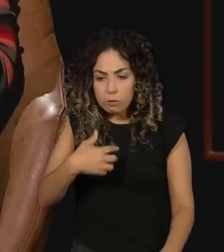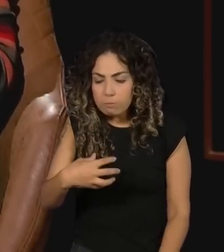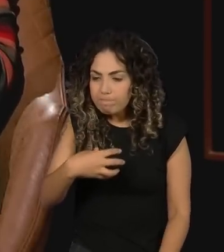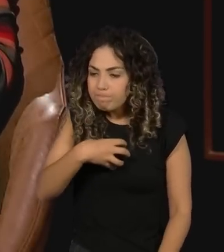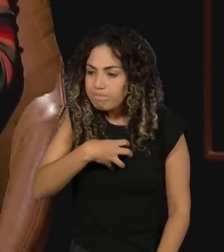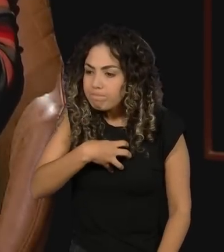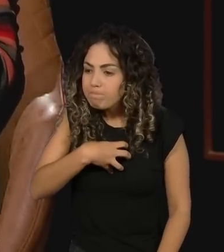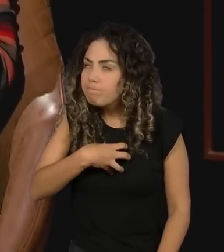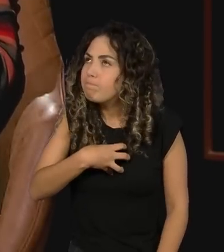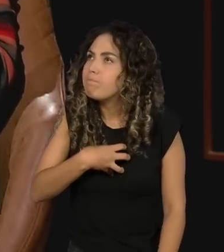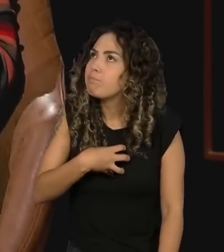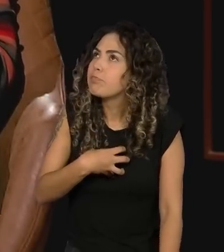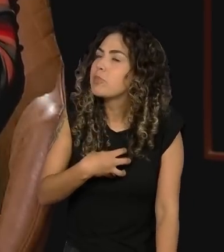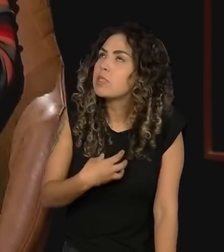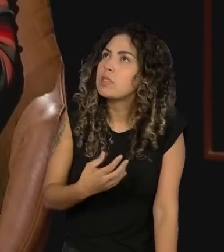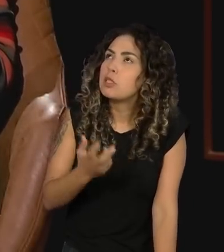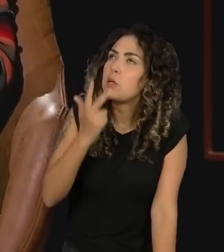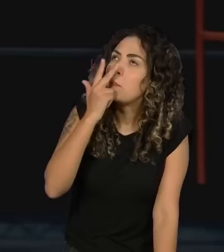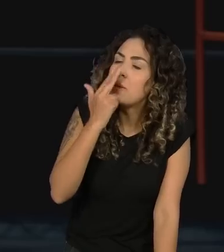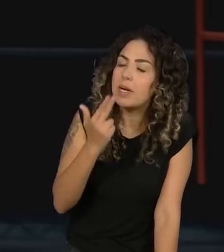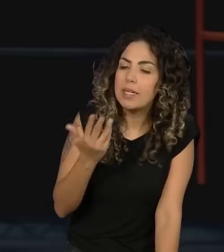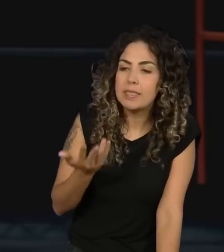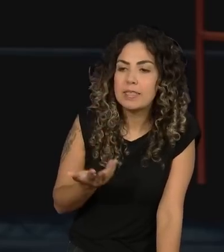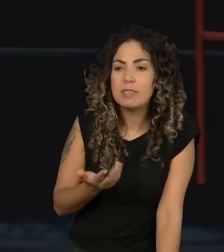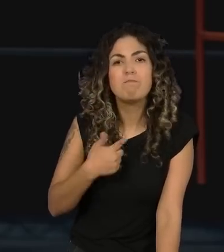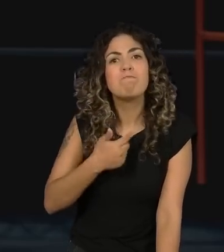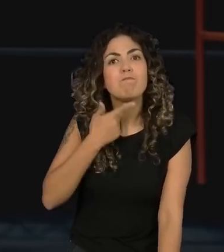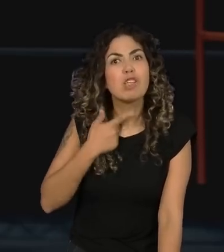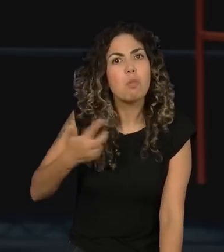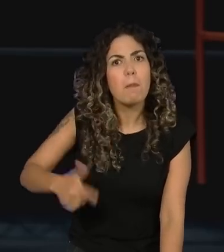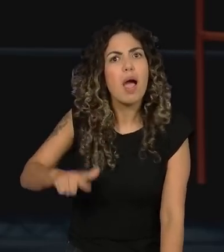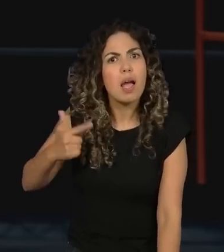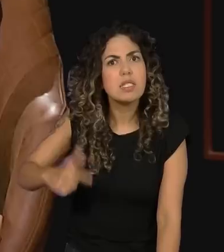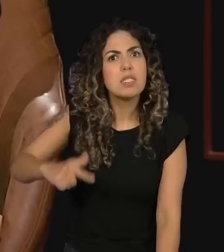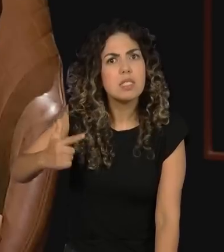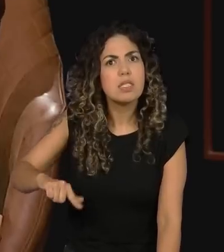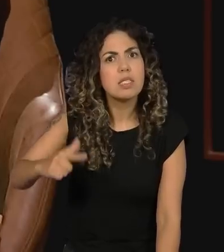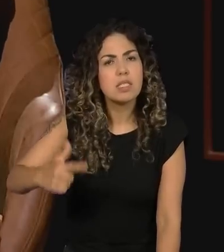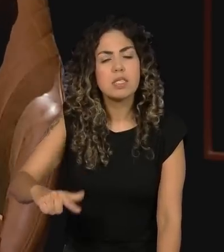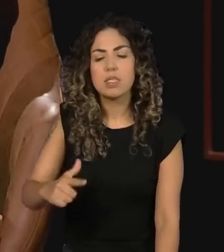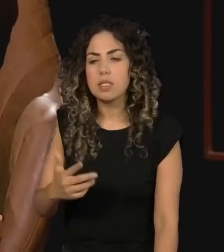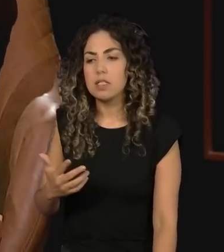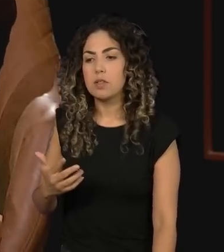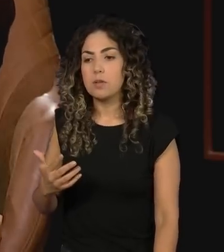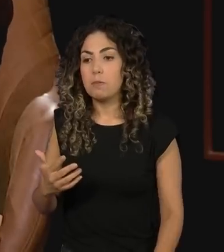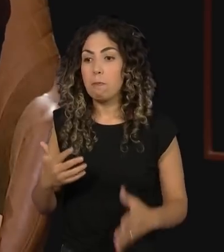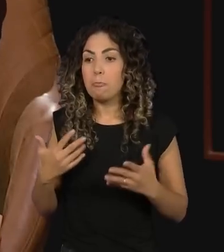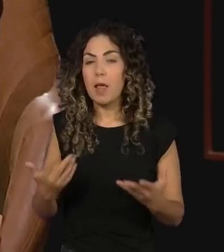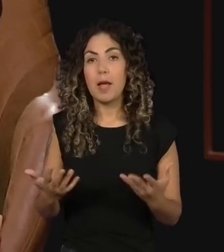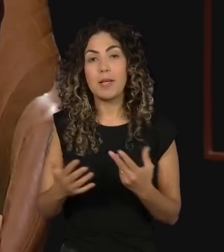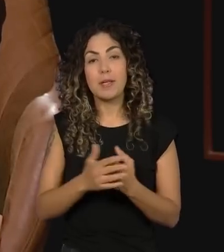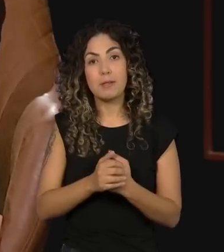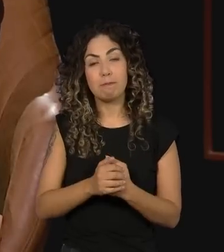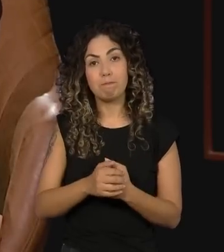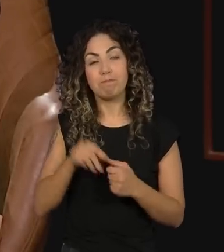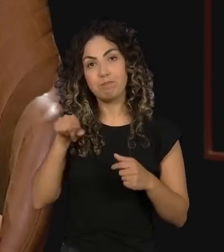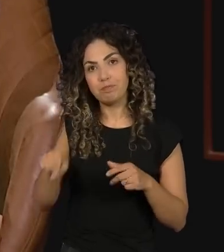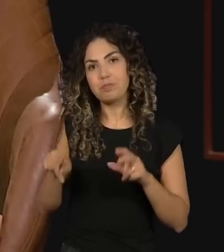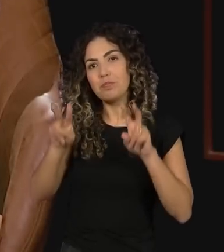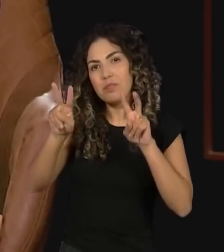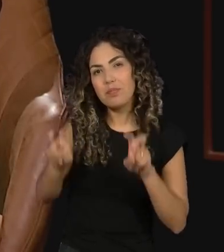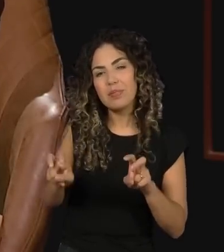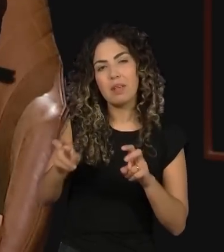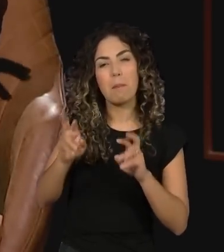causava uma... Eu queria mais daquilo. Então, eu chego à esperança na caixa de chicletes